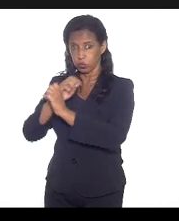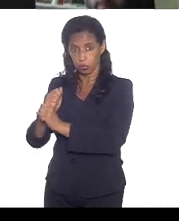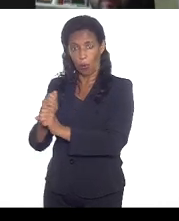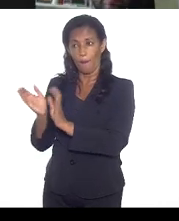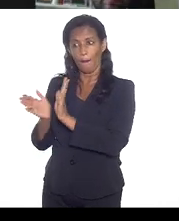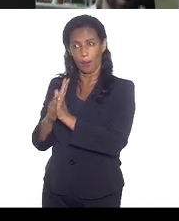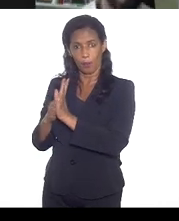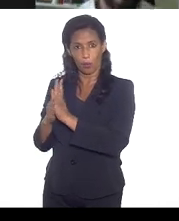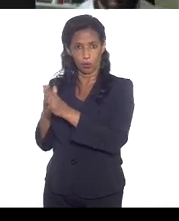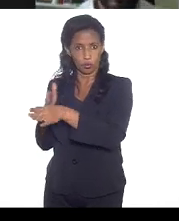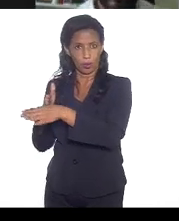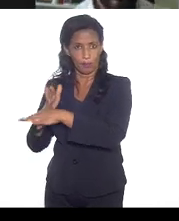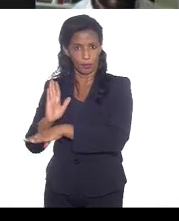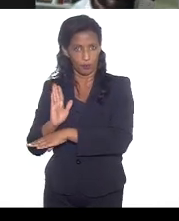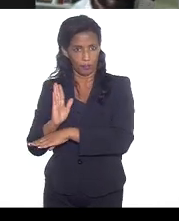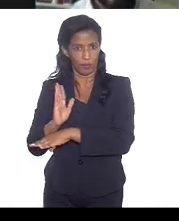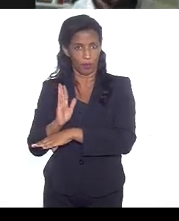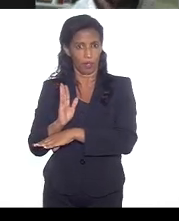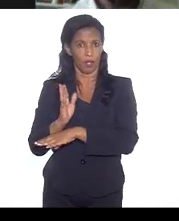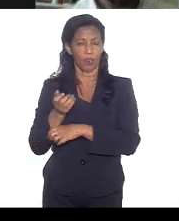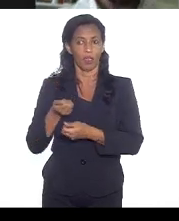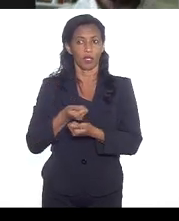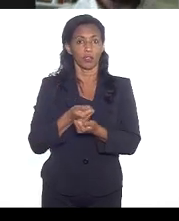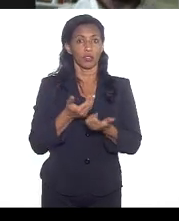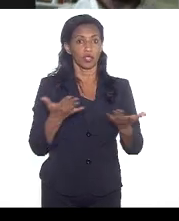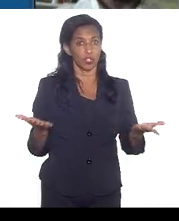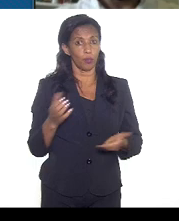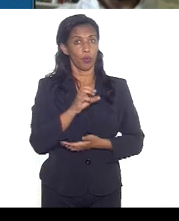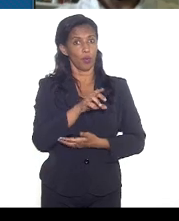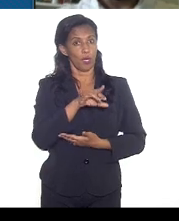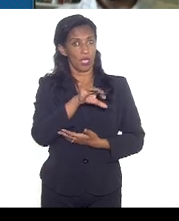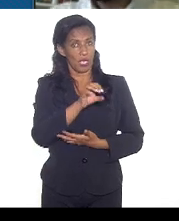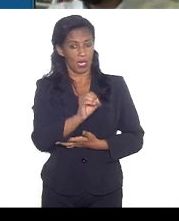aprovado, extinguir o crédito tributário.